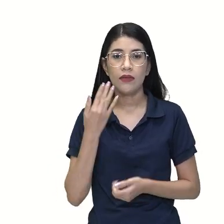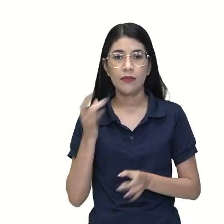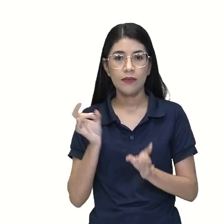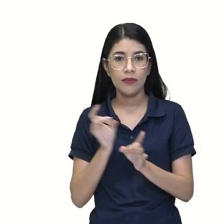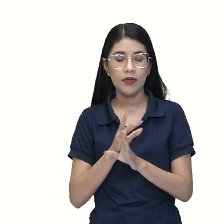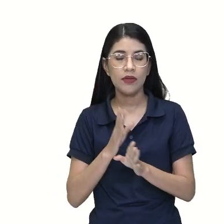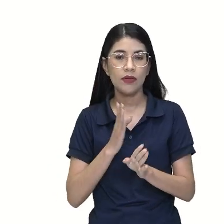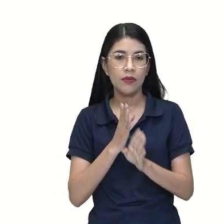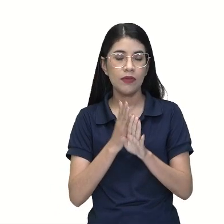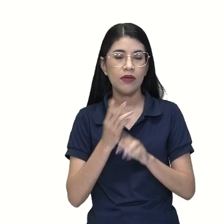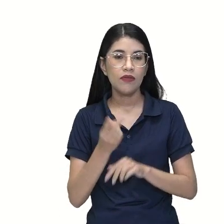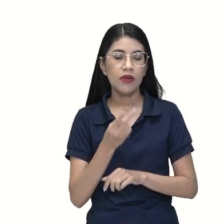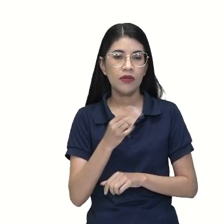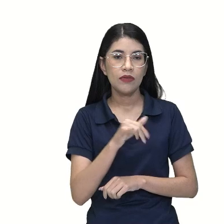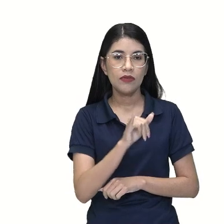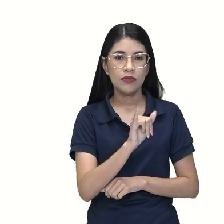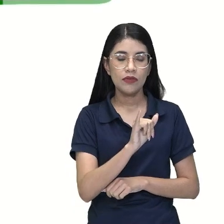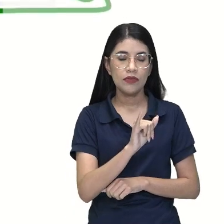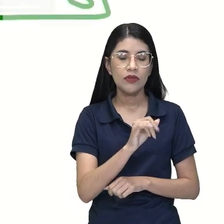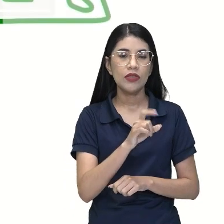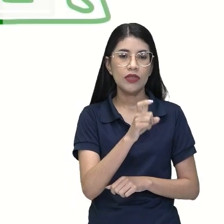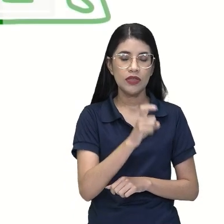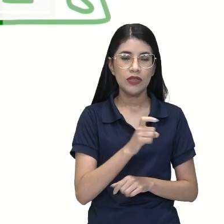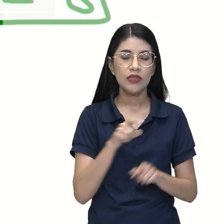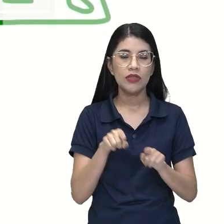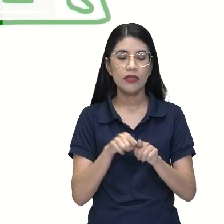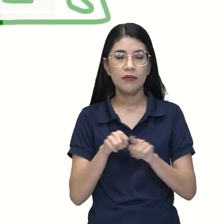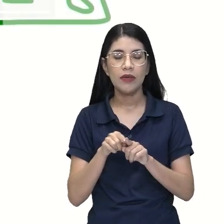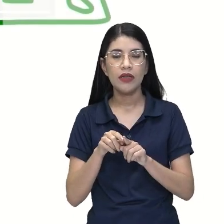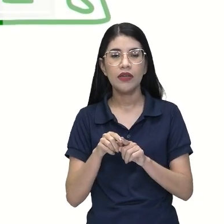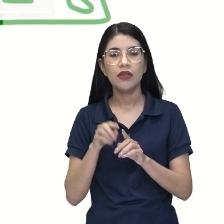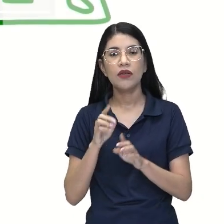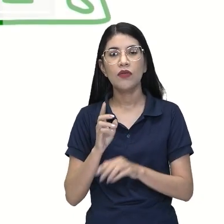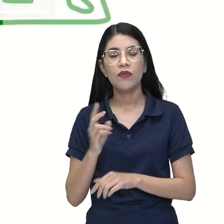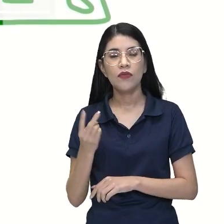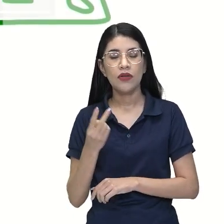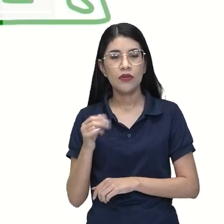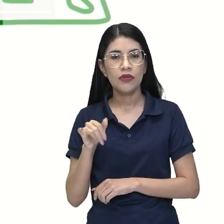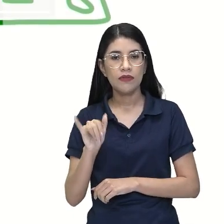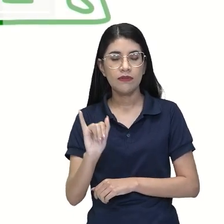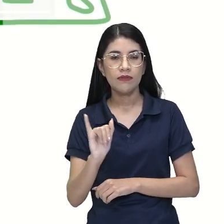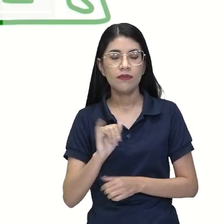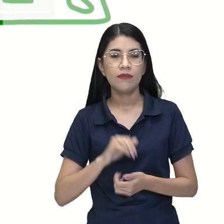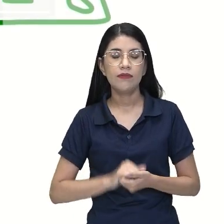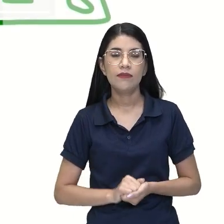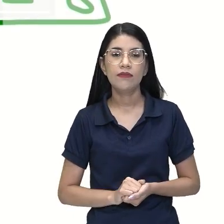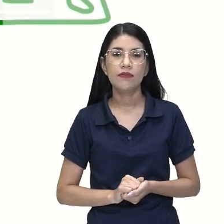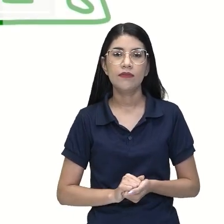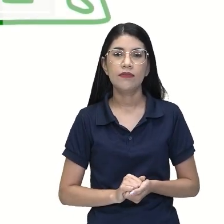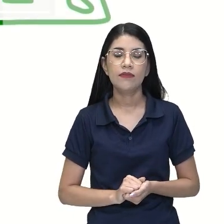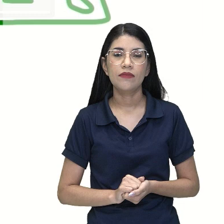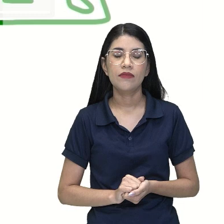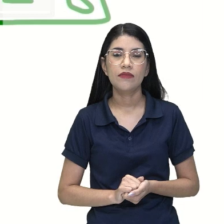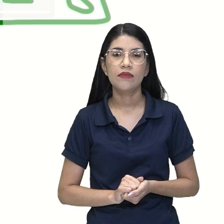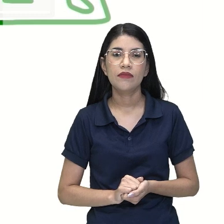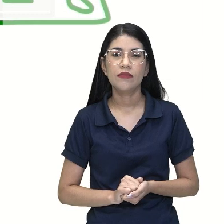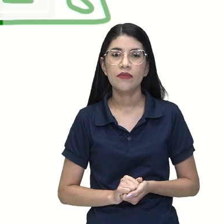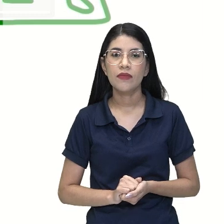o valor de x e encontrei o valor de y. Encontrei o valor das duas